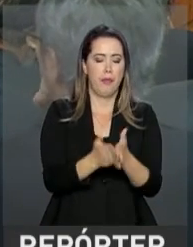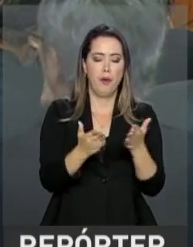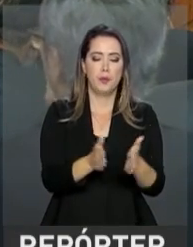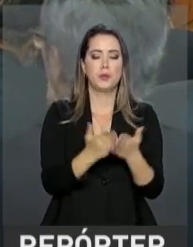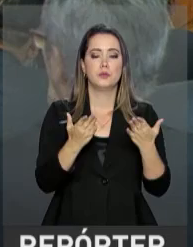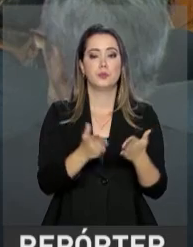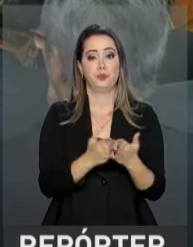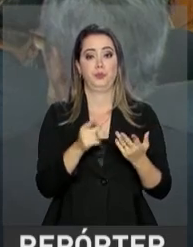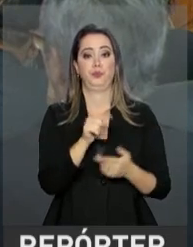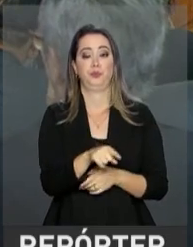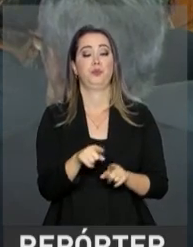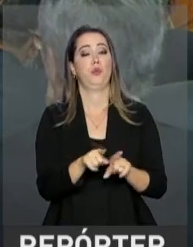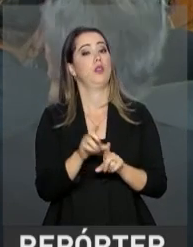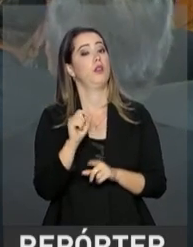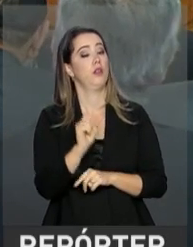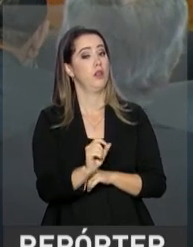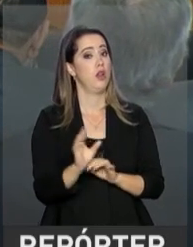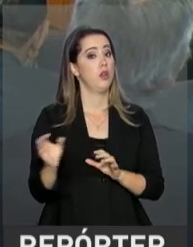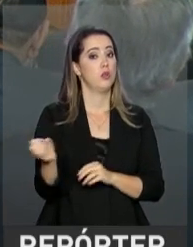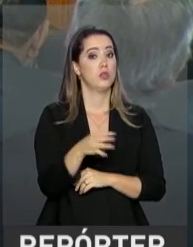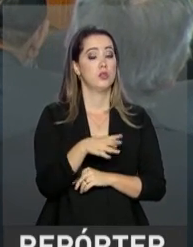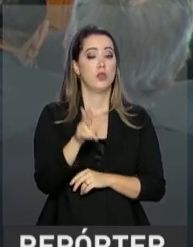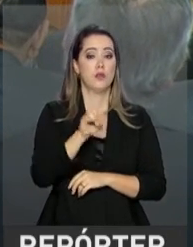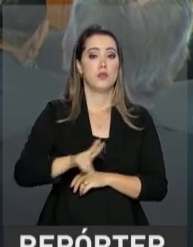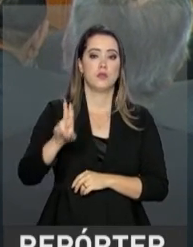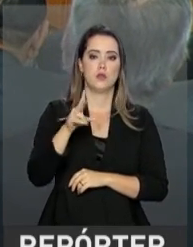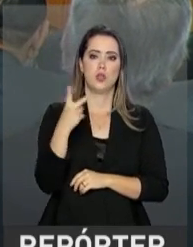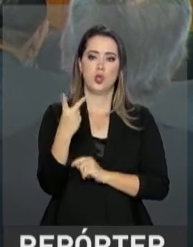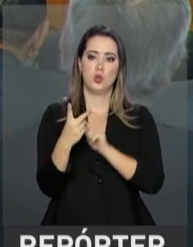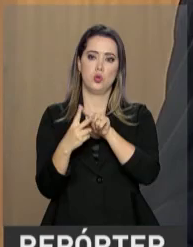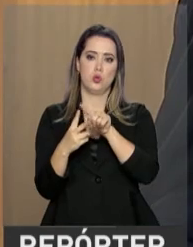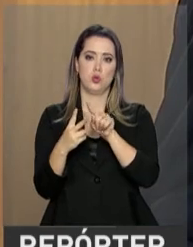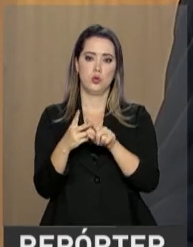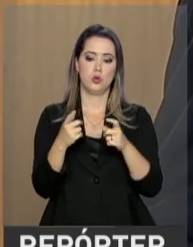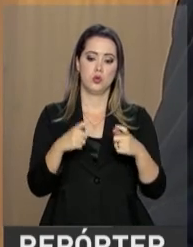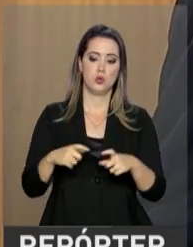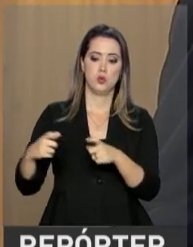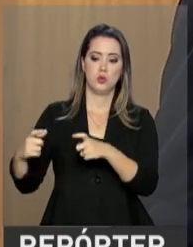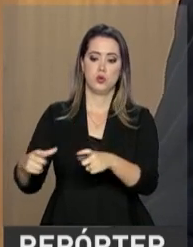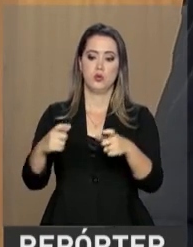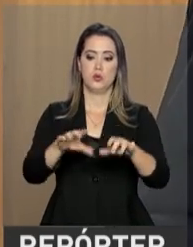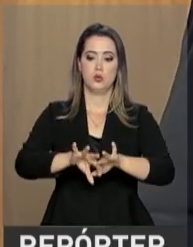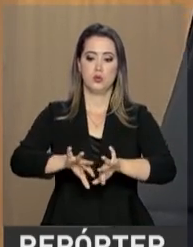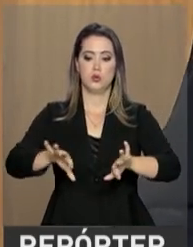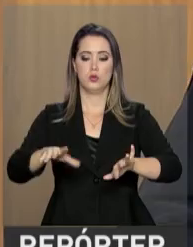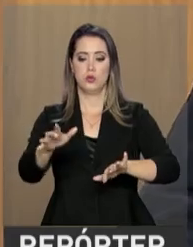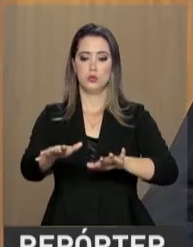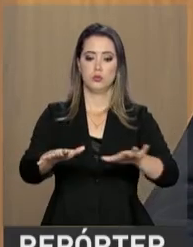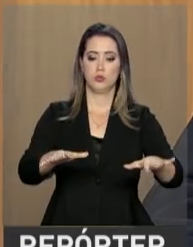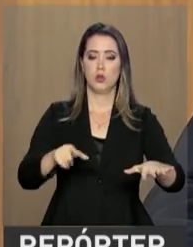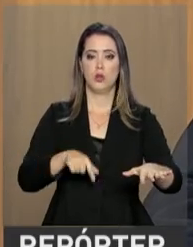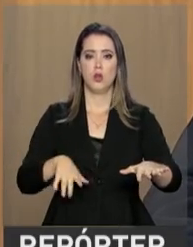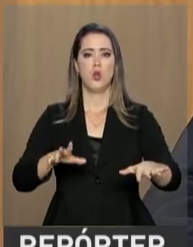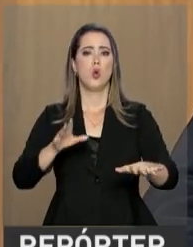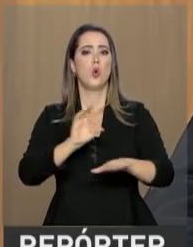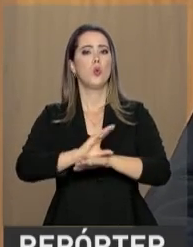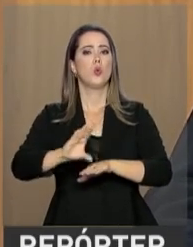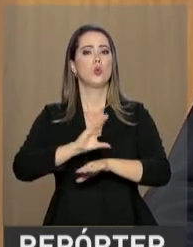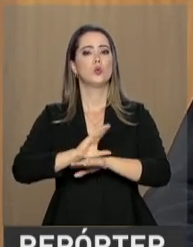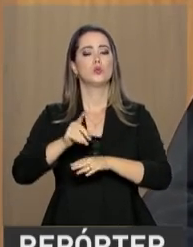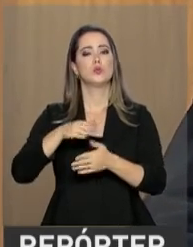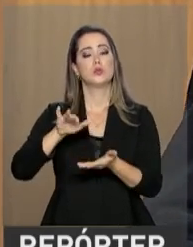as novas universidades vão ser compostas pelos dois campos desmembrados com a transferência automática dos cursos alunos